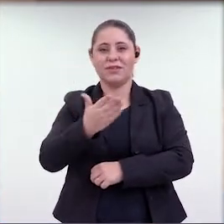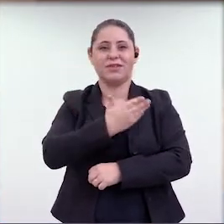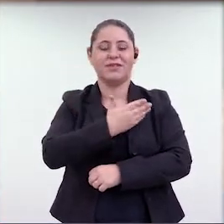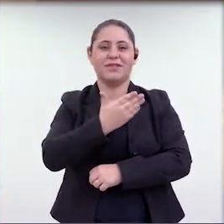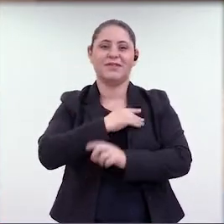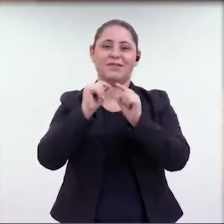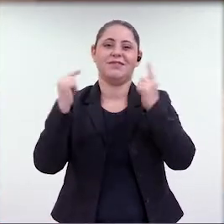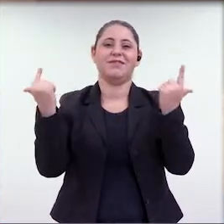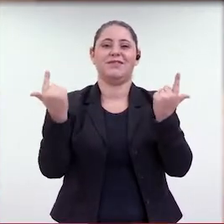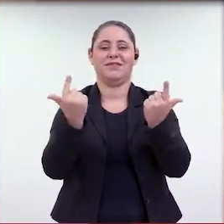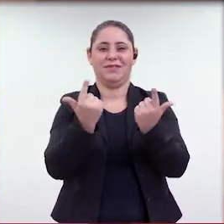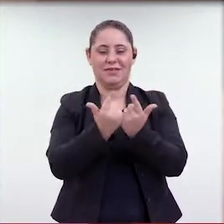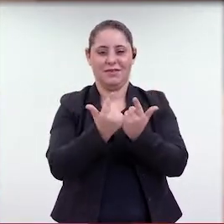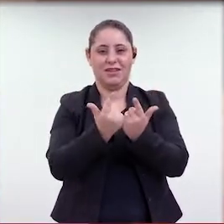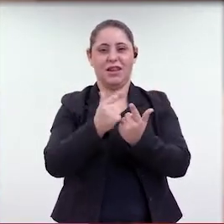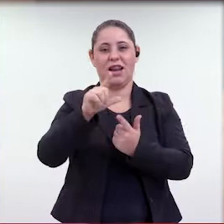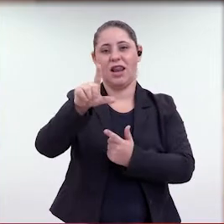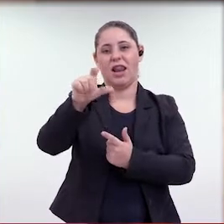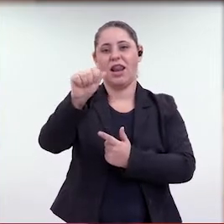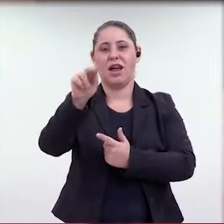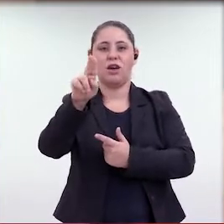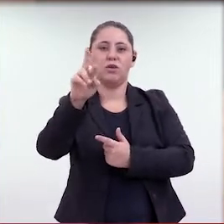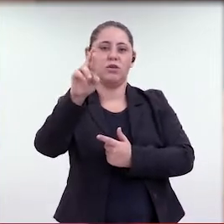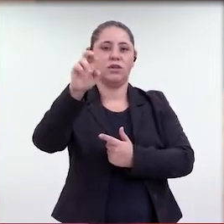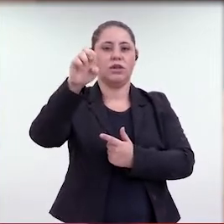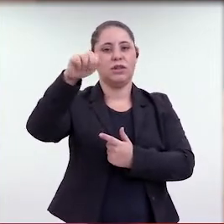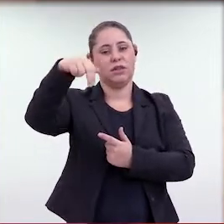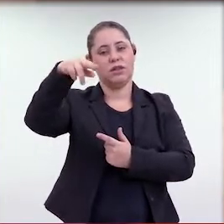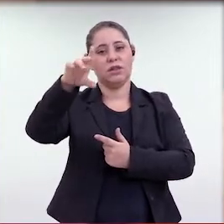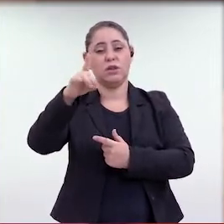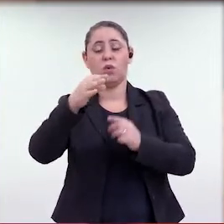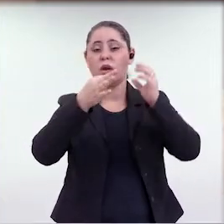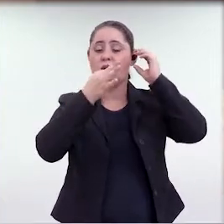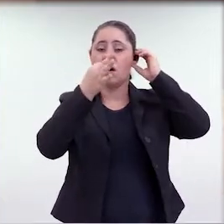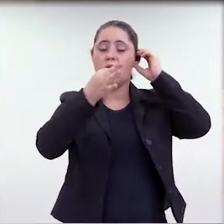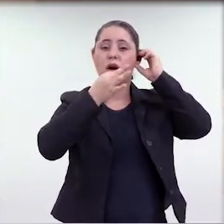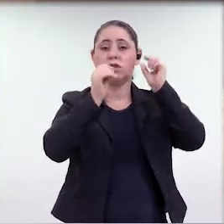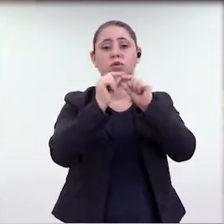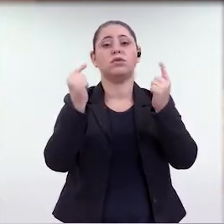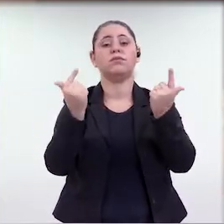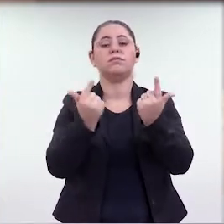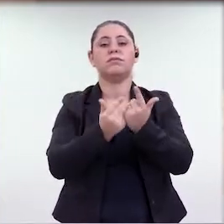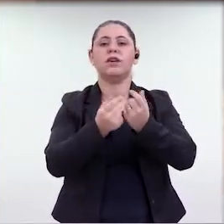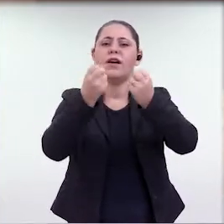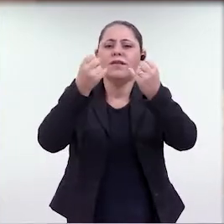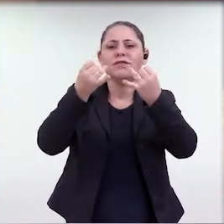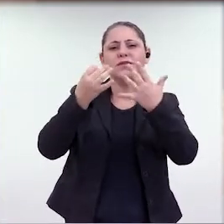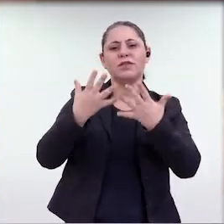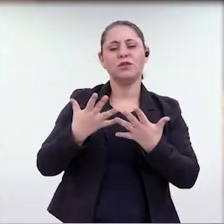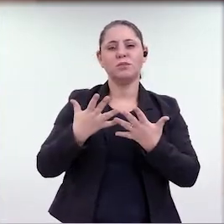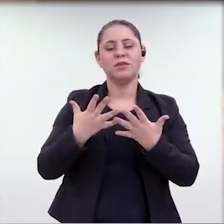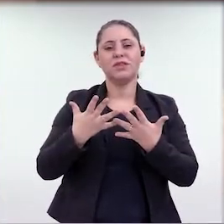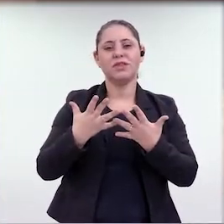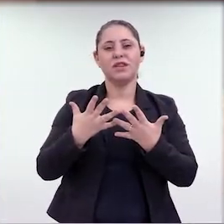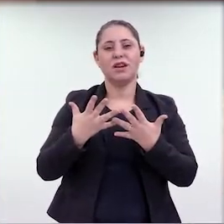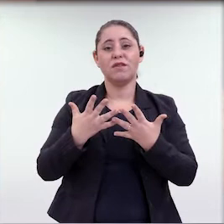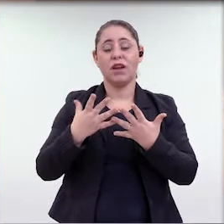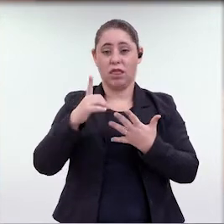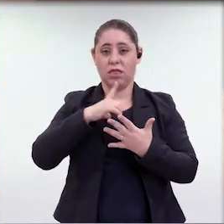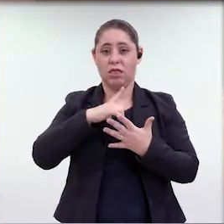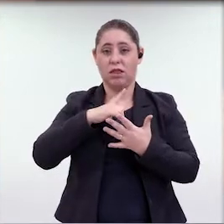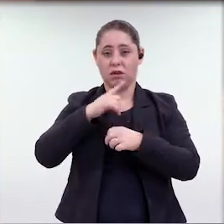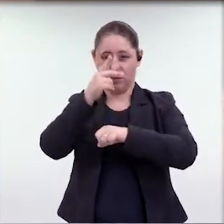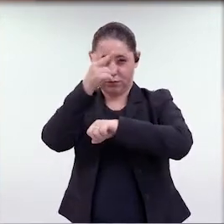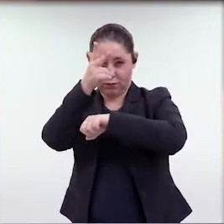Assembleia Legislativa, o Laureano Secundo, da Rádio Assembleia. Ele vai contar para a gente vai inserir um vídeo